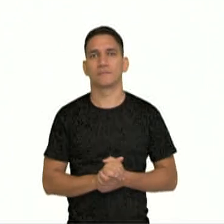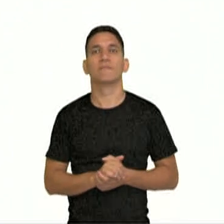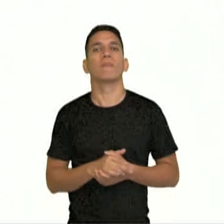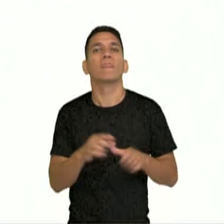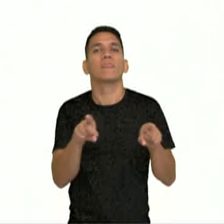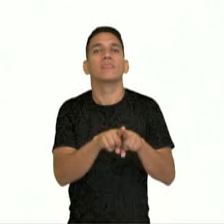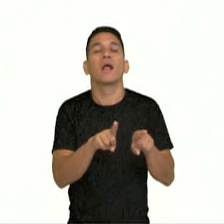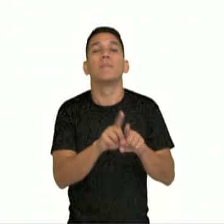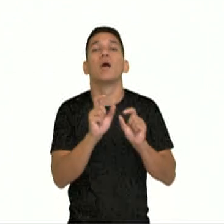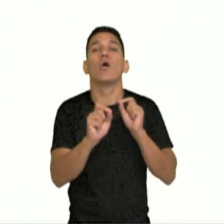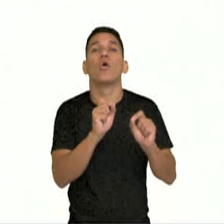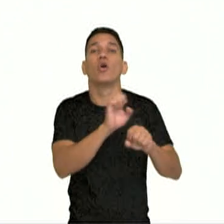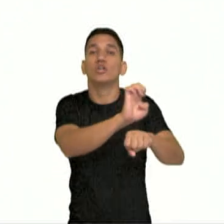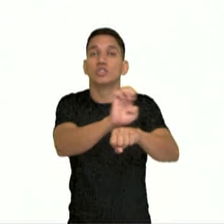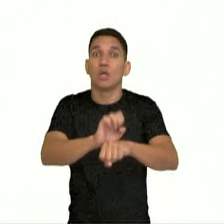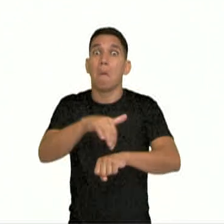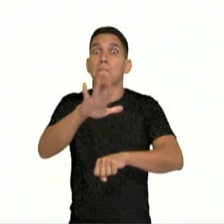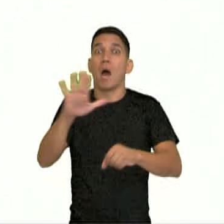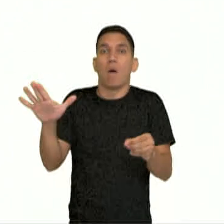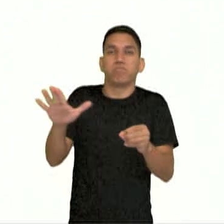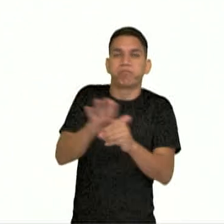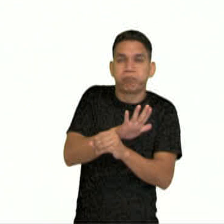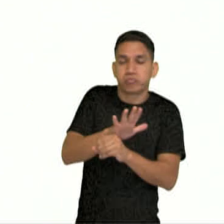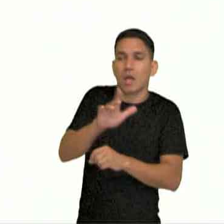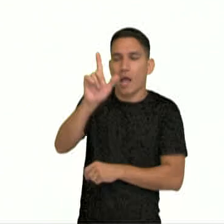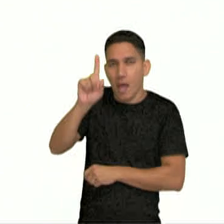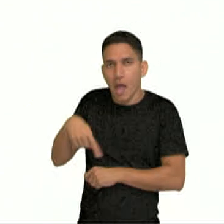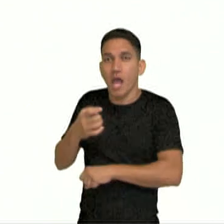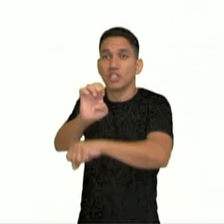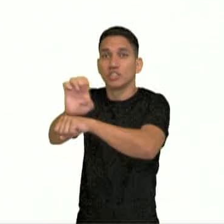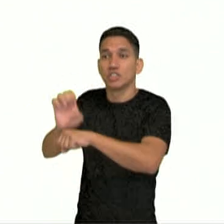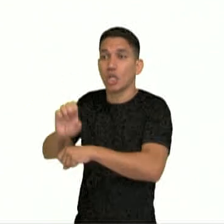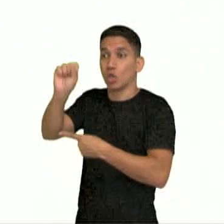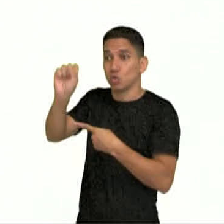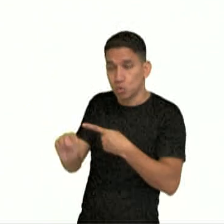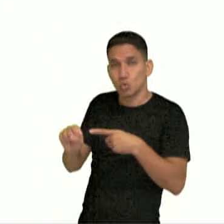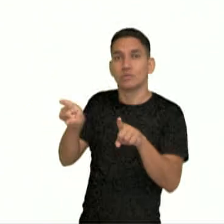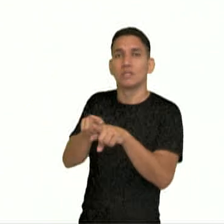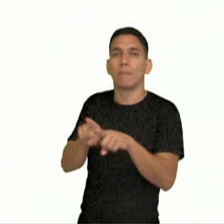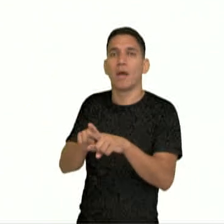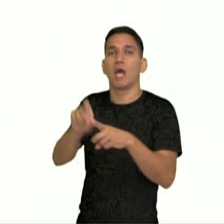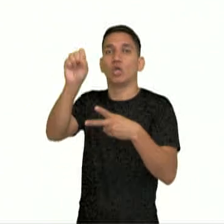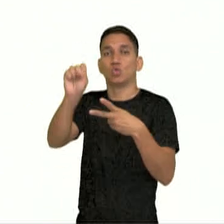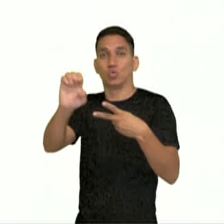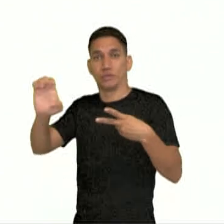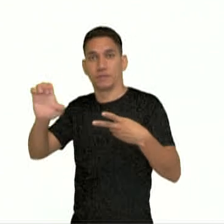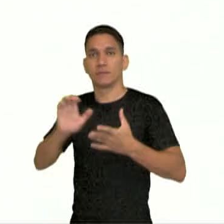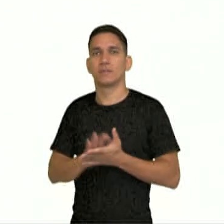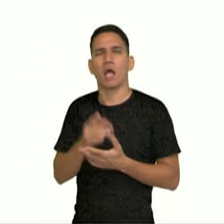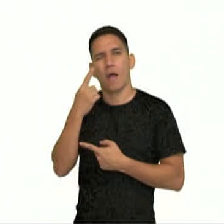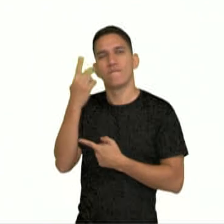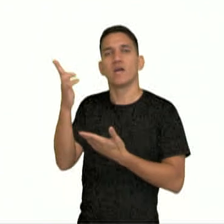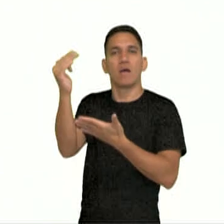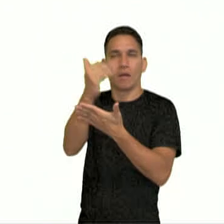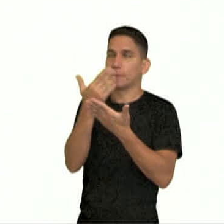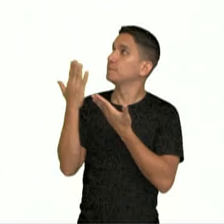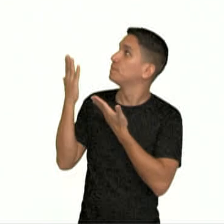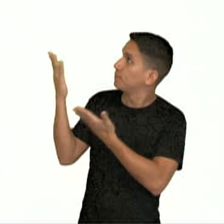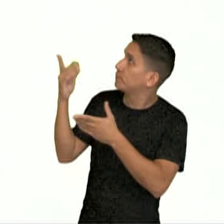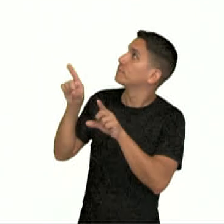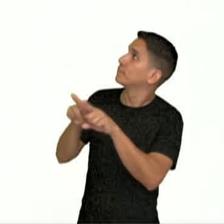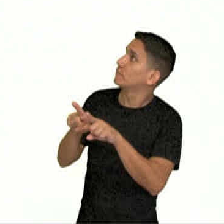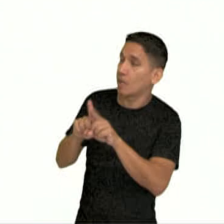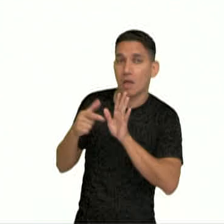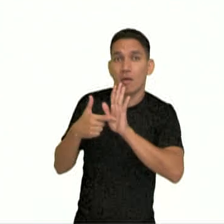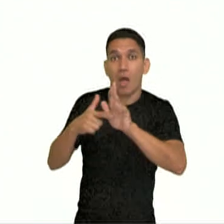os estados e regiões mais populosos são os da região sul e sudeste. Nós vemos ali no nosso mapa também que a gente tem